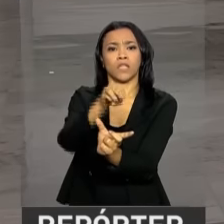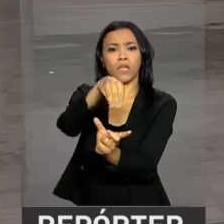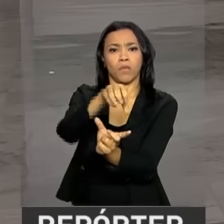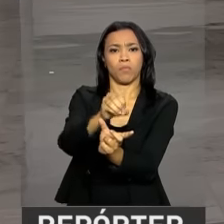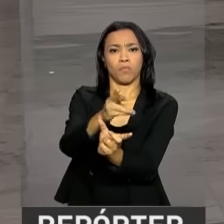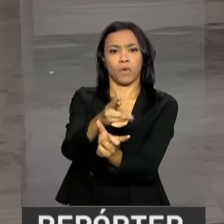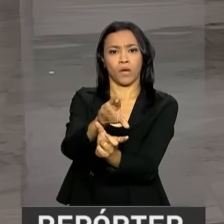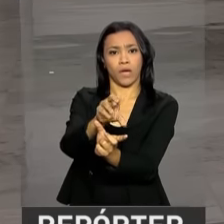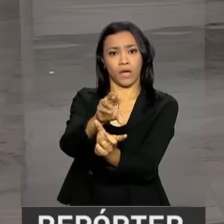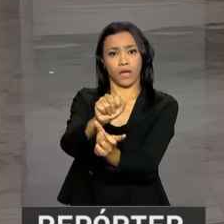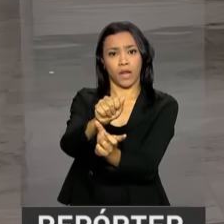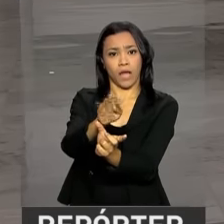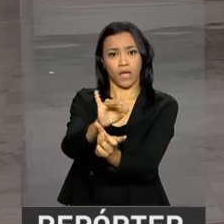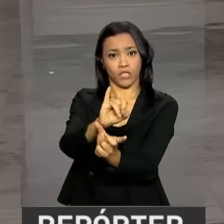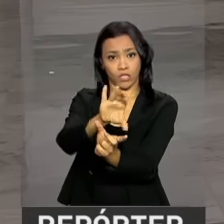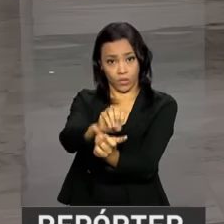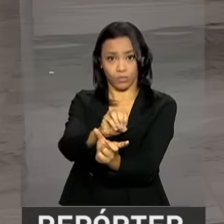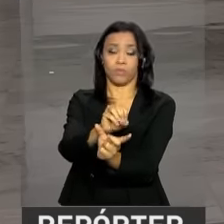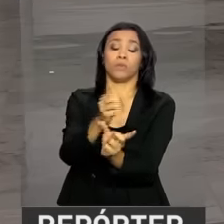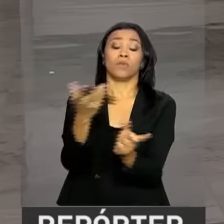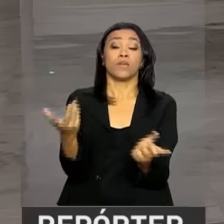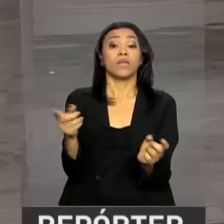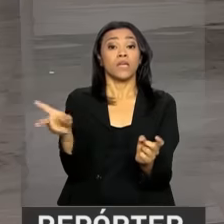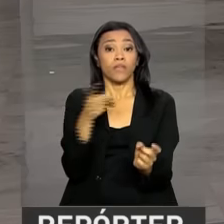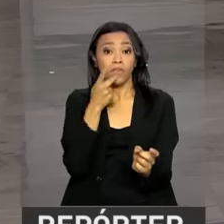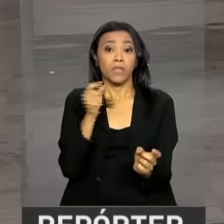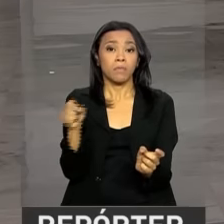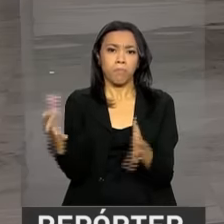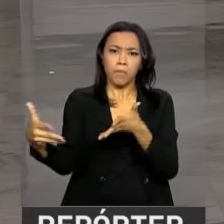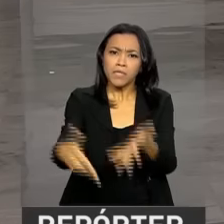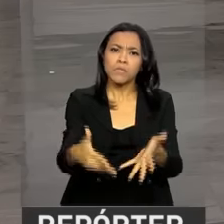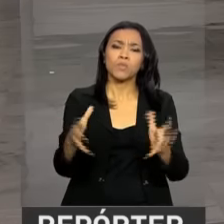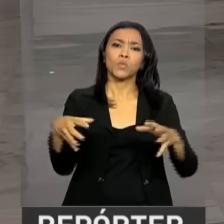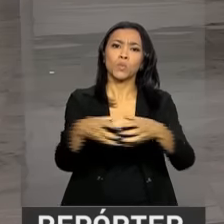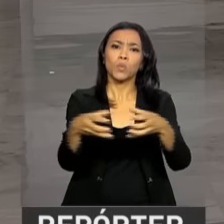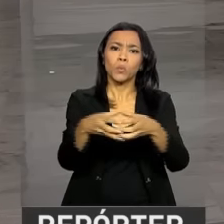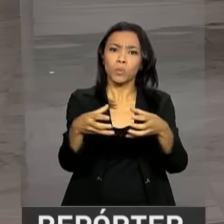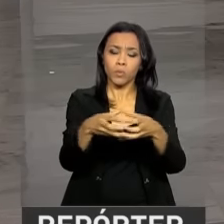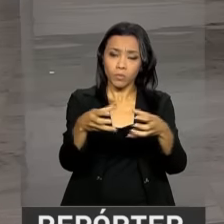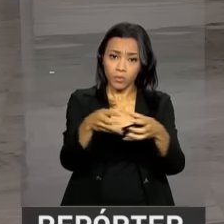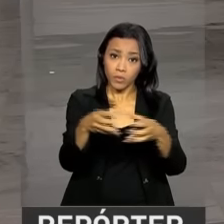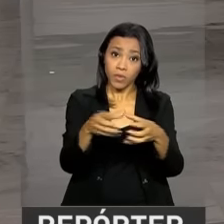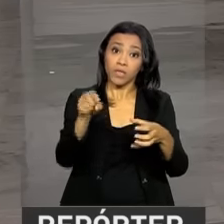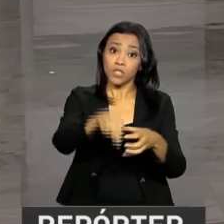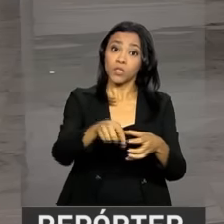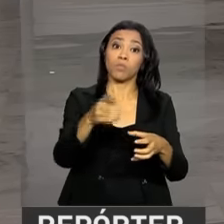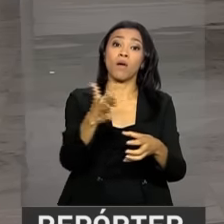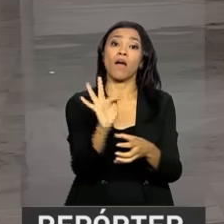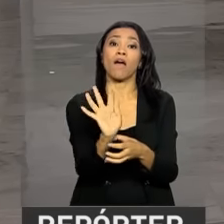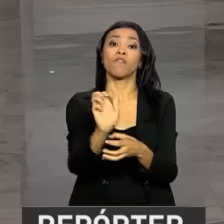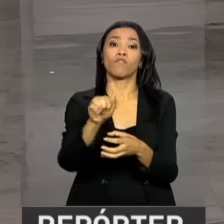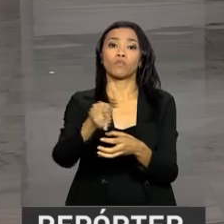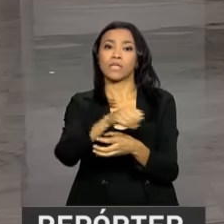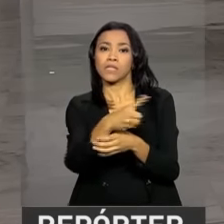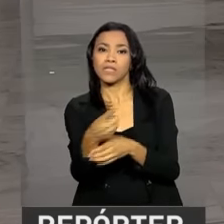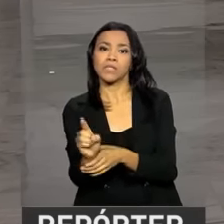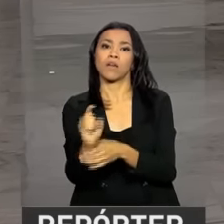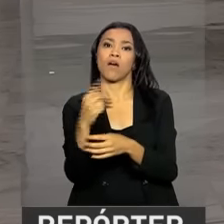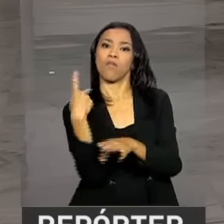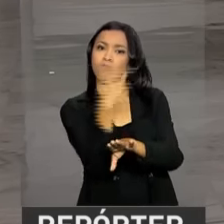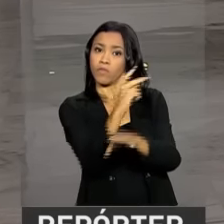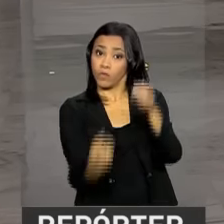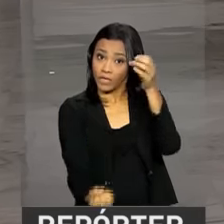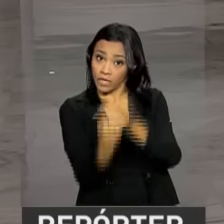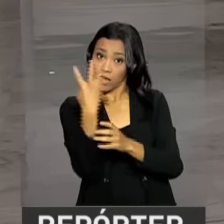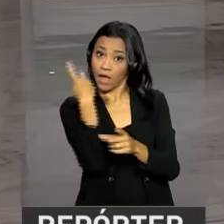Jardim a gente lembra aí ele participa inclusive de um grupo criado pela Fundação carter do ex-presidente criada pelo